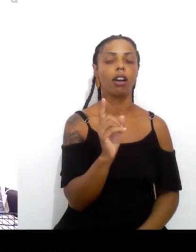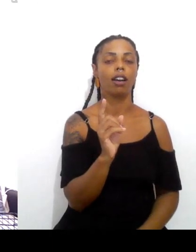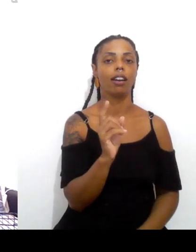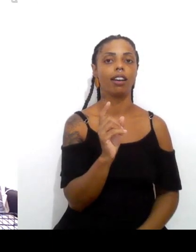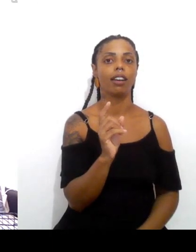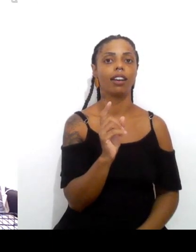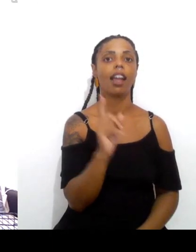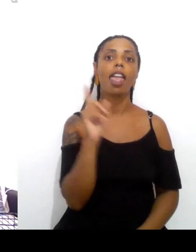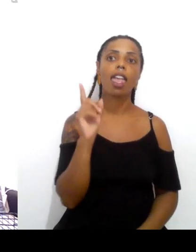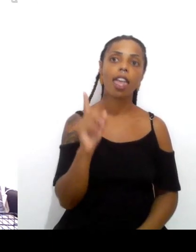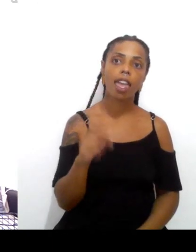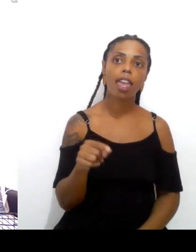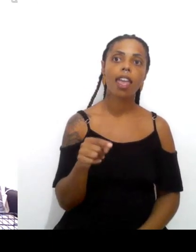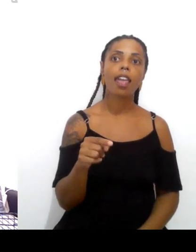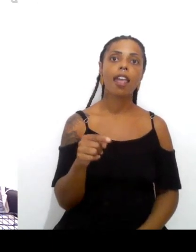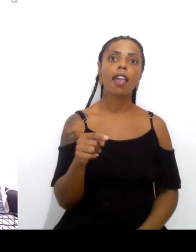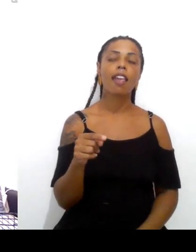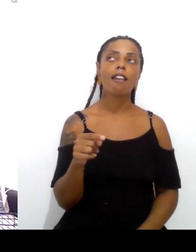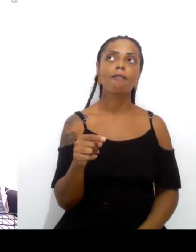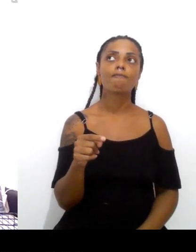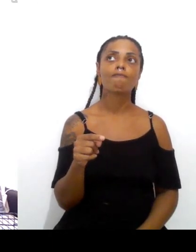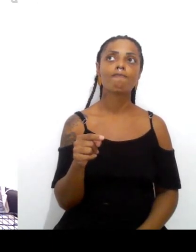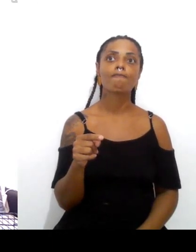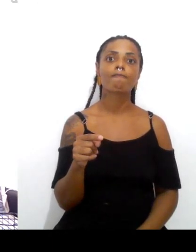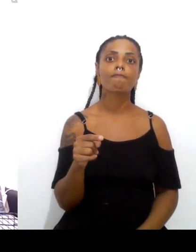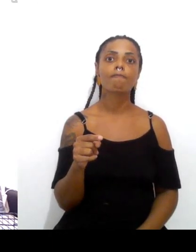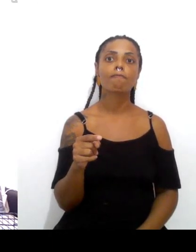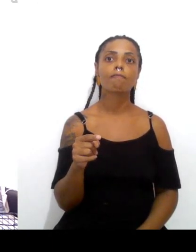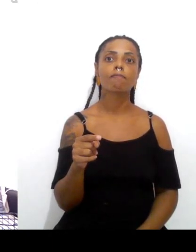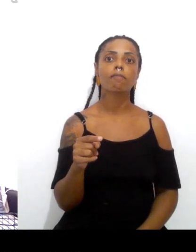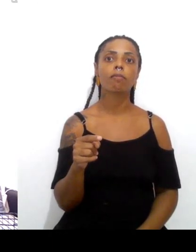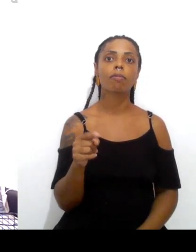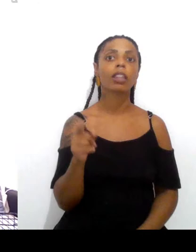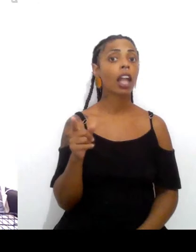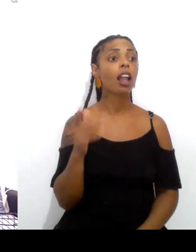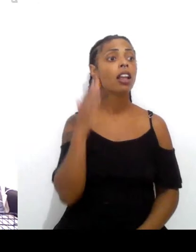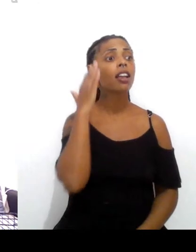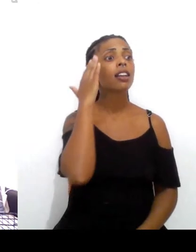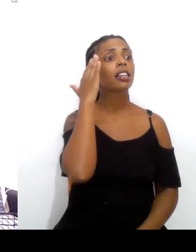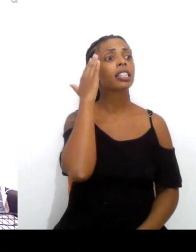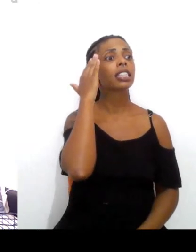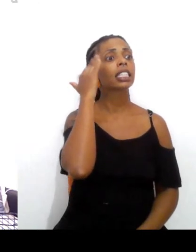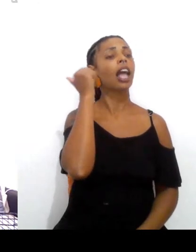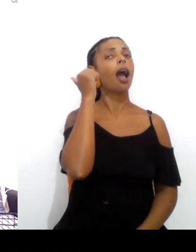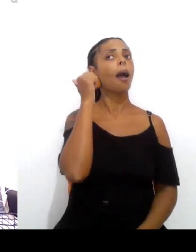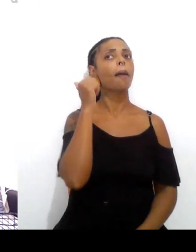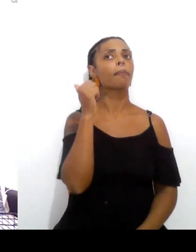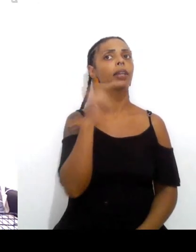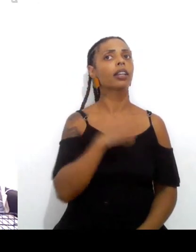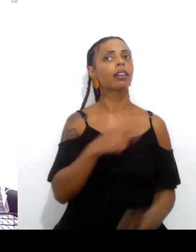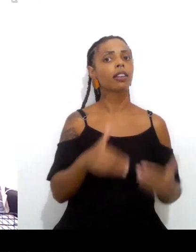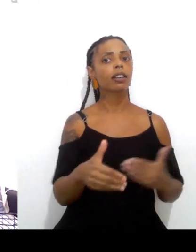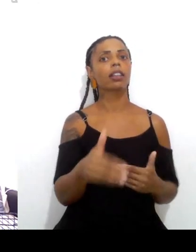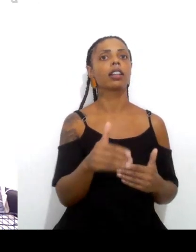ele tinha bastante noção desse encontro